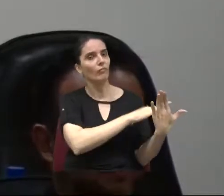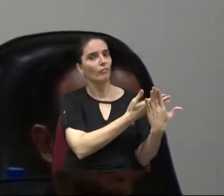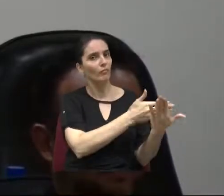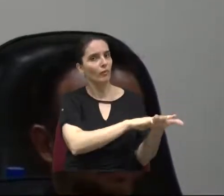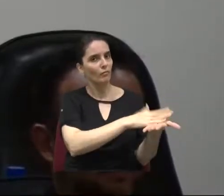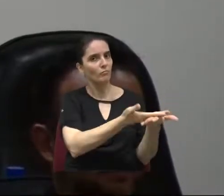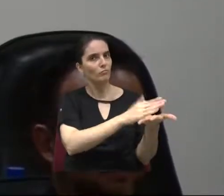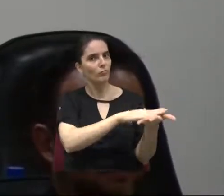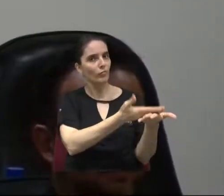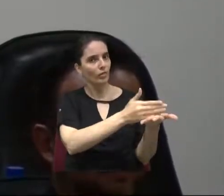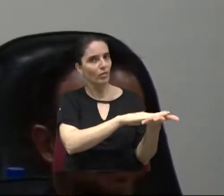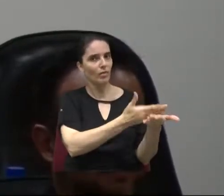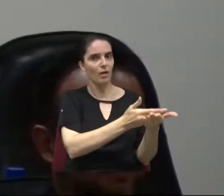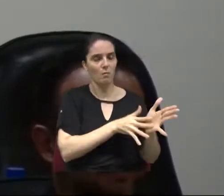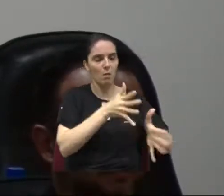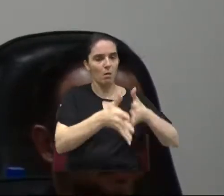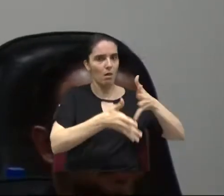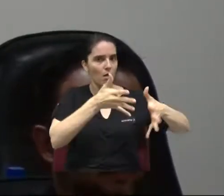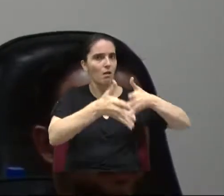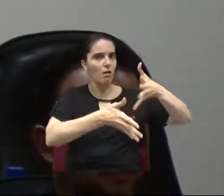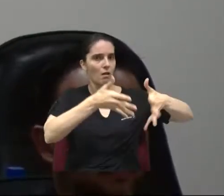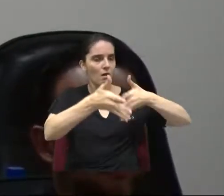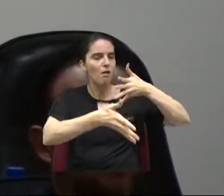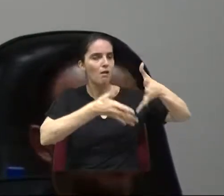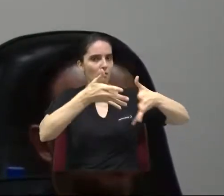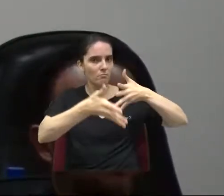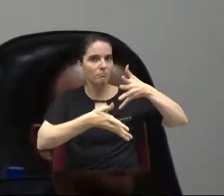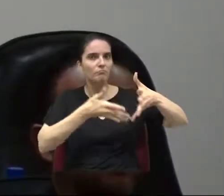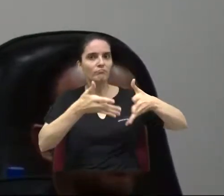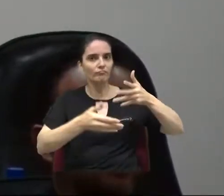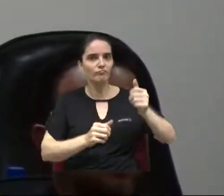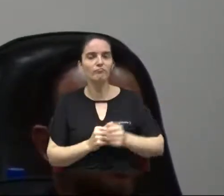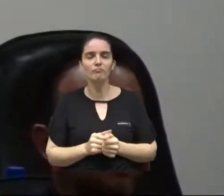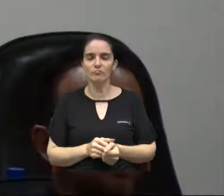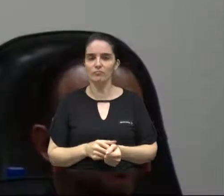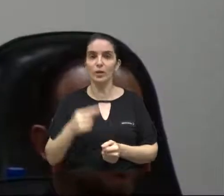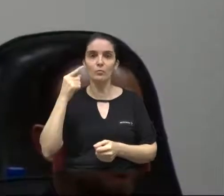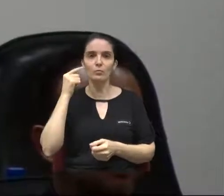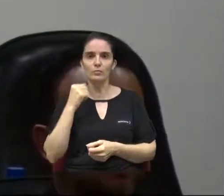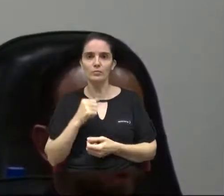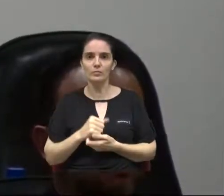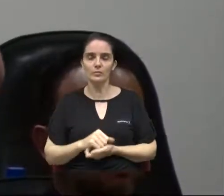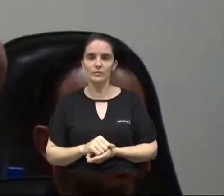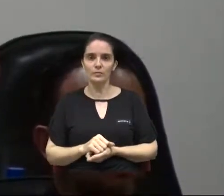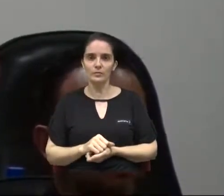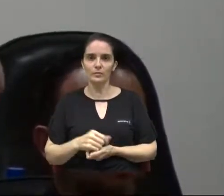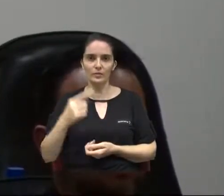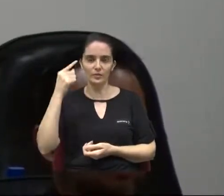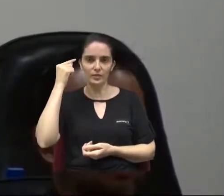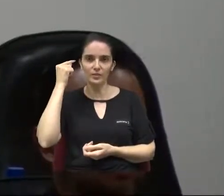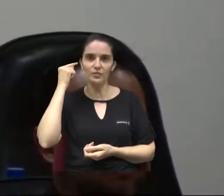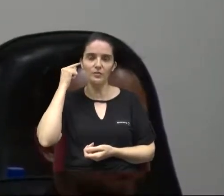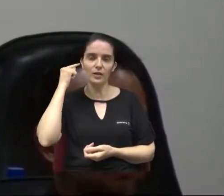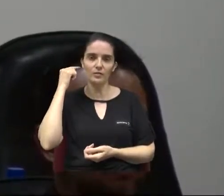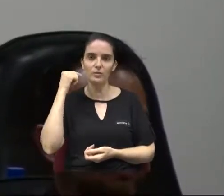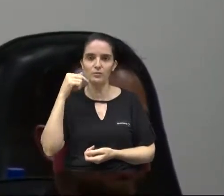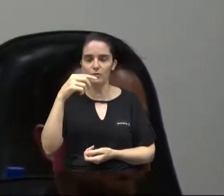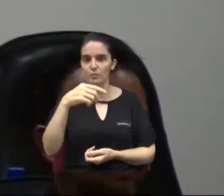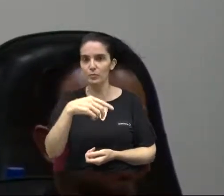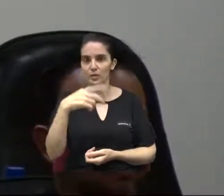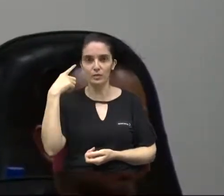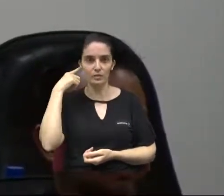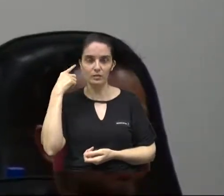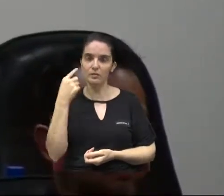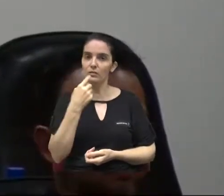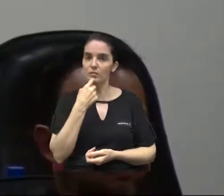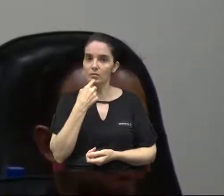ali, né, dando a entender para os deficientes visuais, para os deficientes, a língua de sinais, para os auditivos,